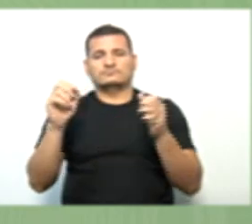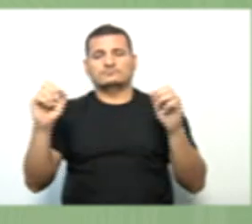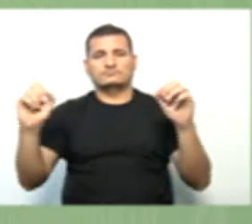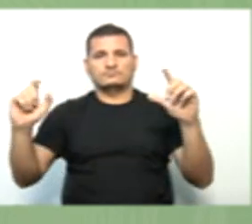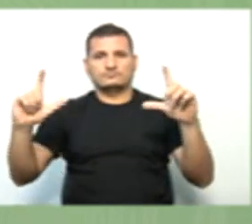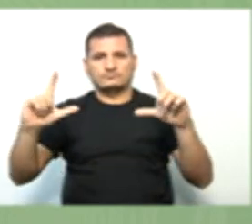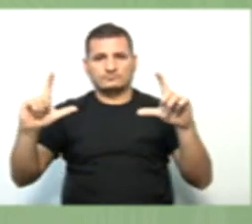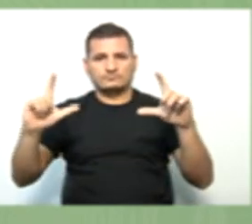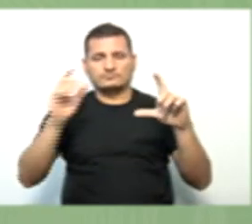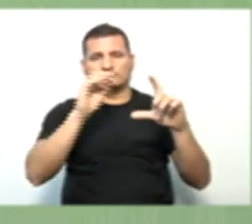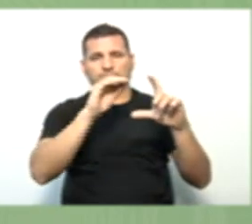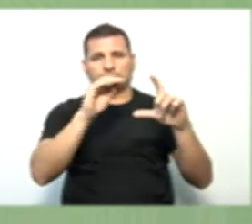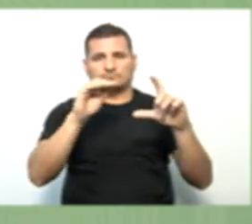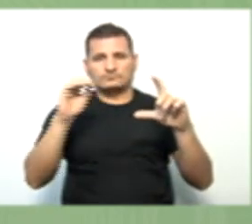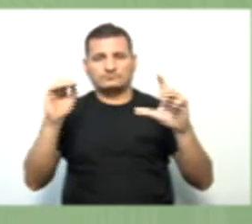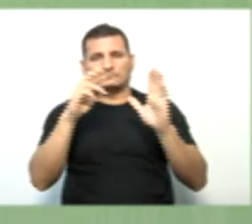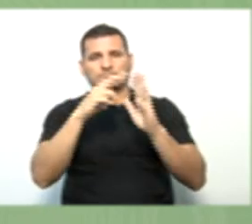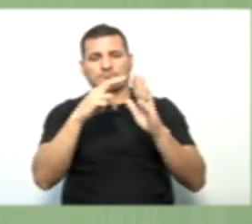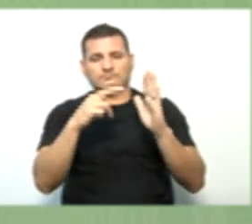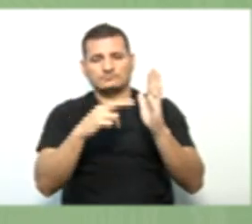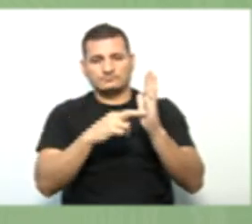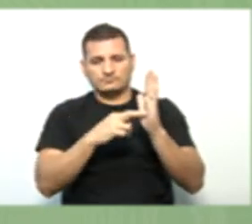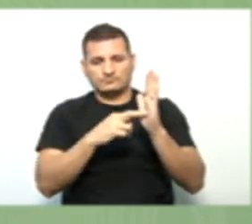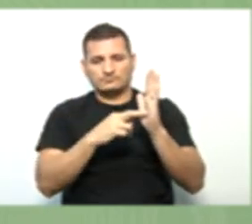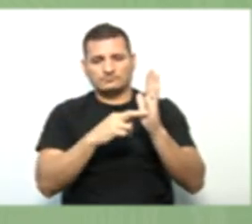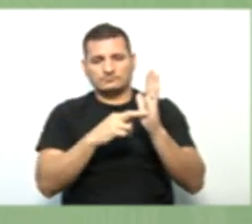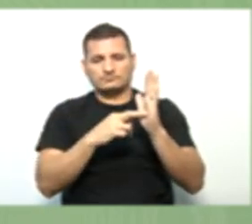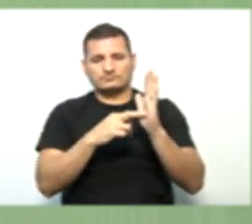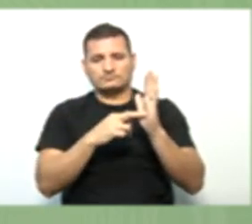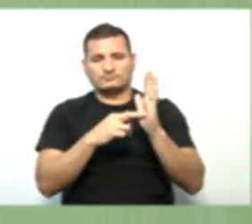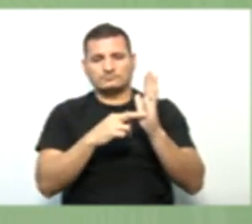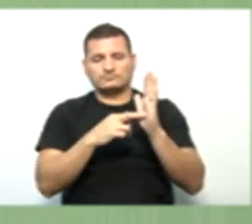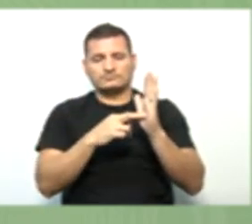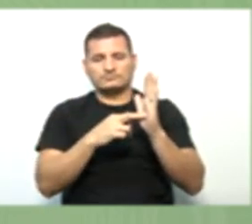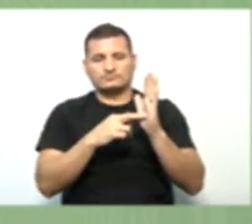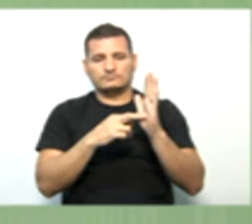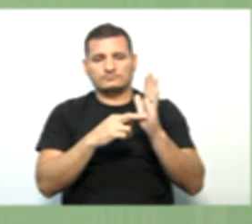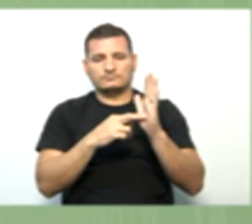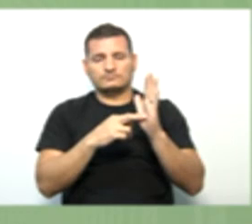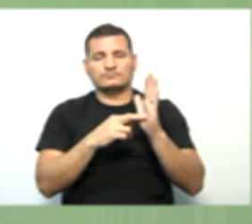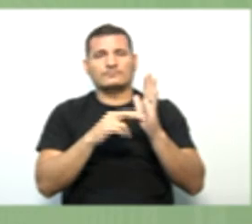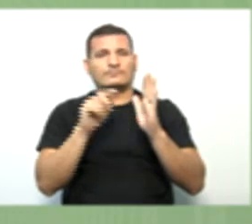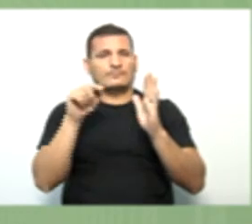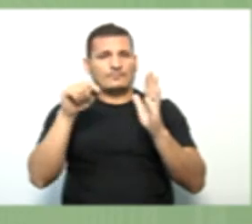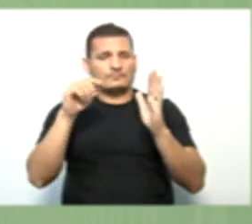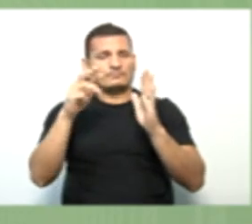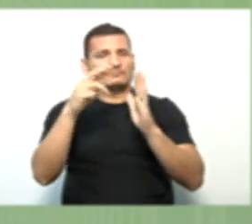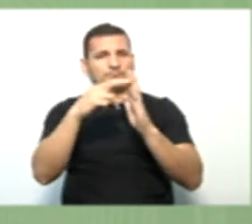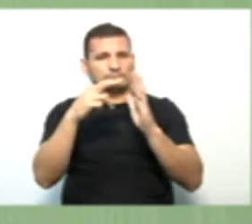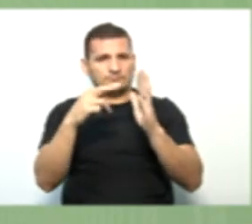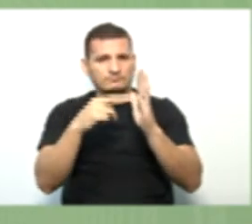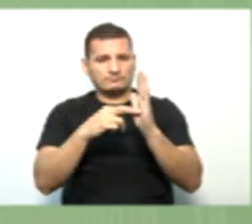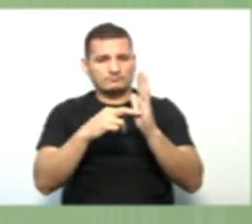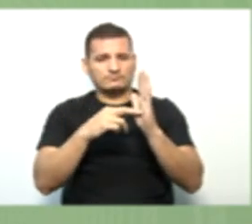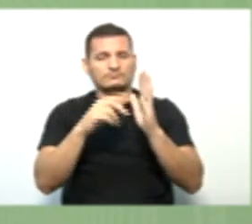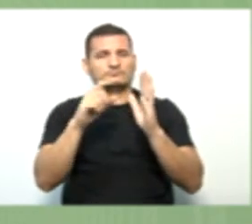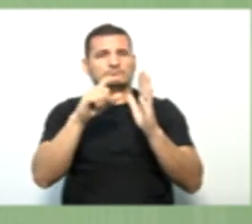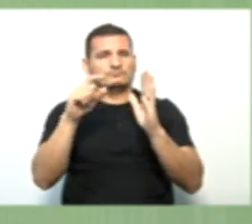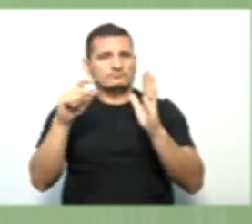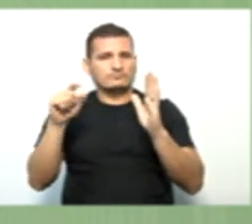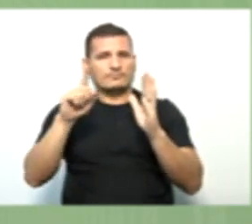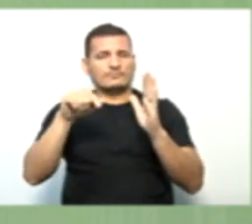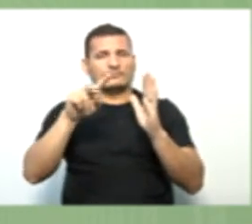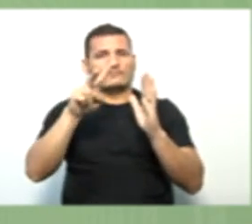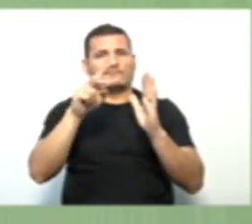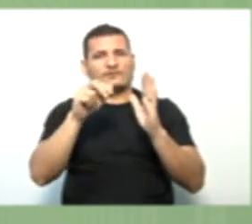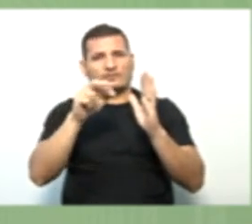sequência de parâmetros e o fecha parênteses. Esses parâmetros são aquelas variáveis